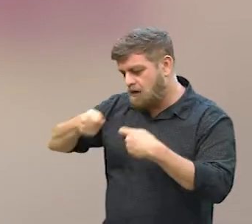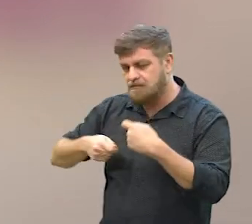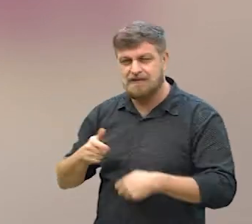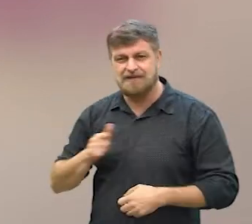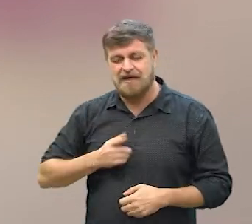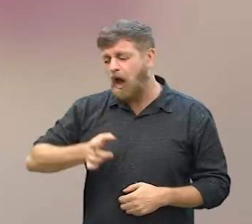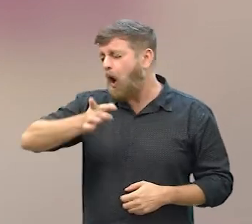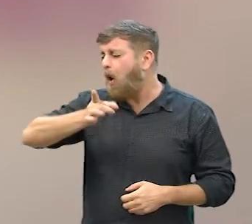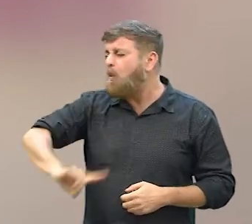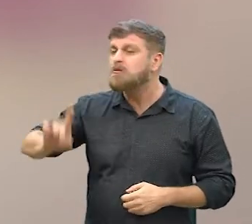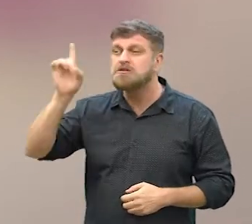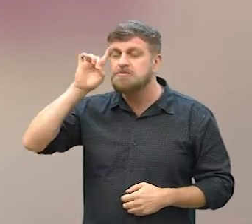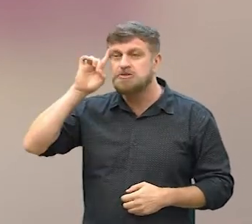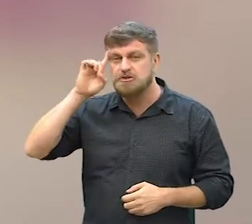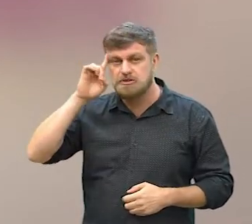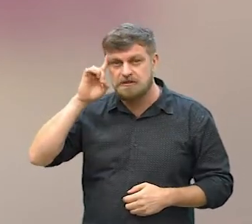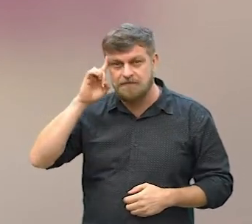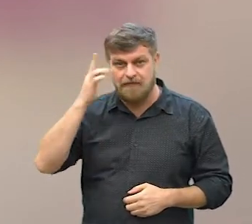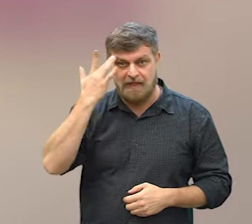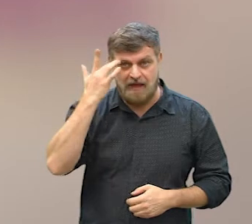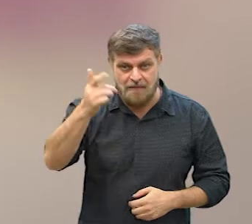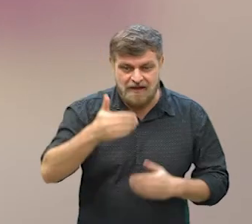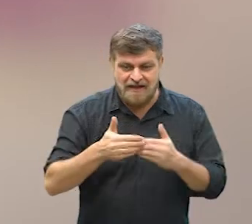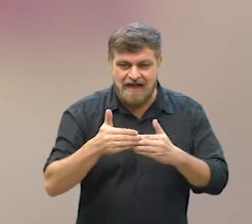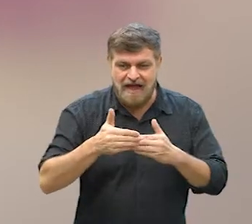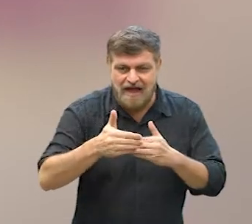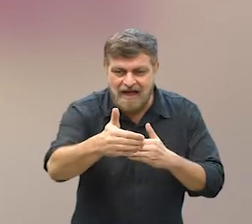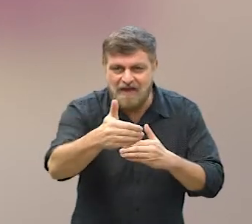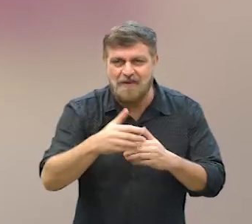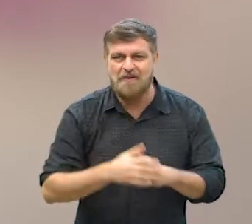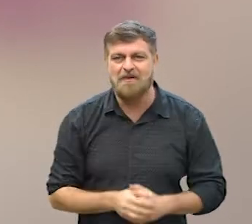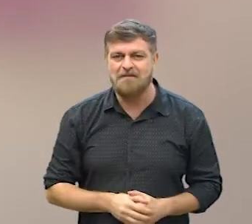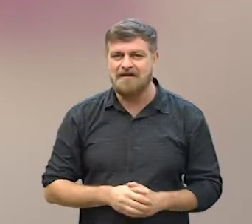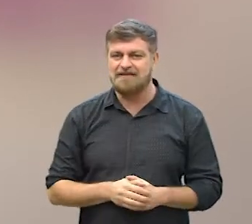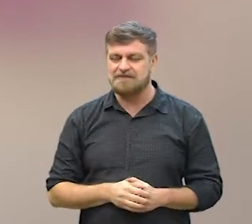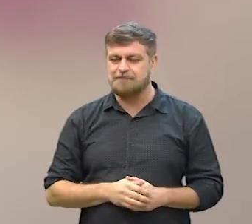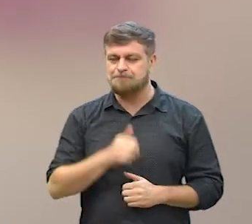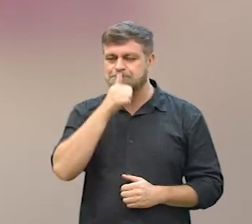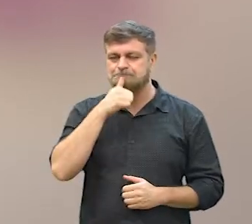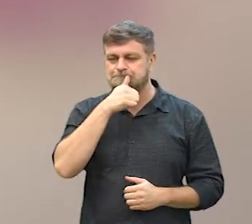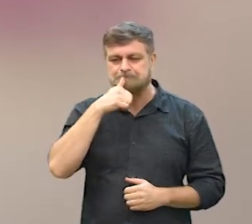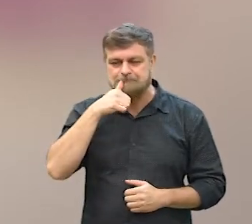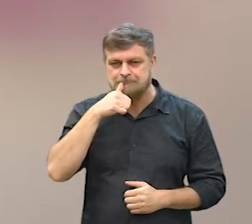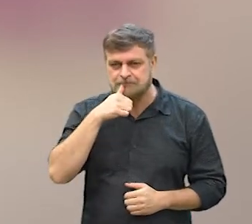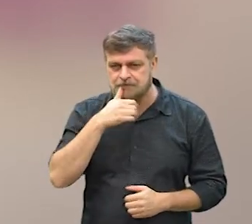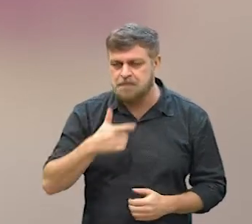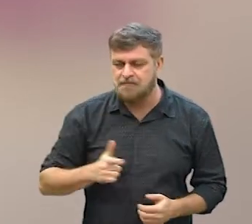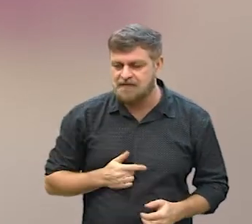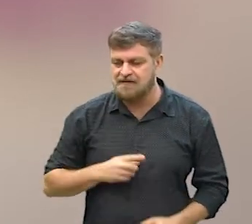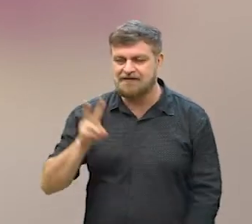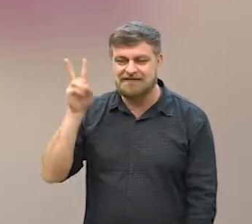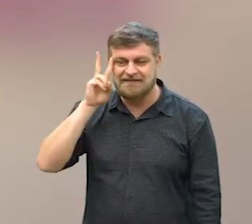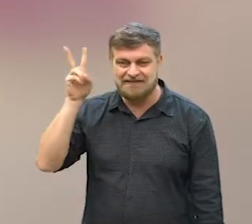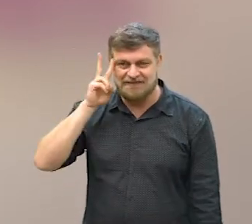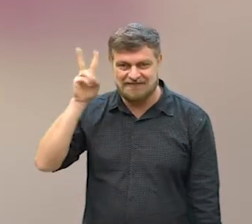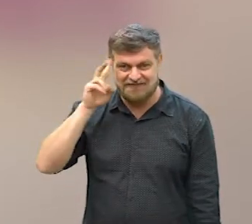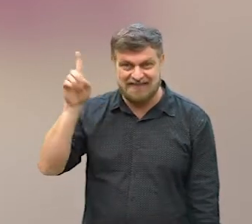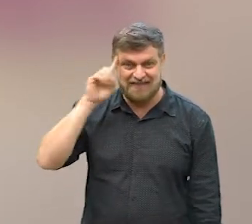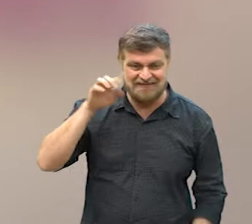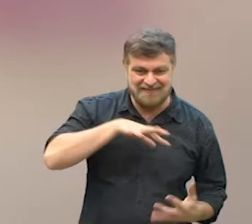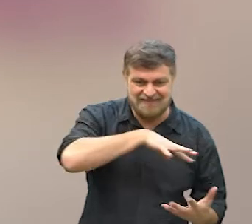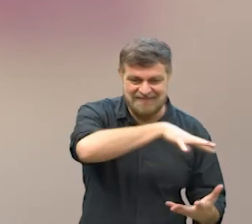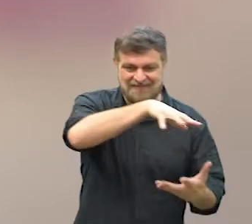alimentação hoje, hoje vai ser o último dia, amanhã eu começo a minha dieta. E isso se torna todos os dias, né? Hoje, amanhã eu